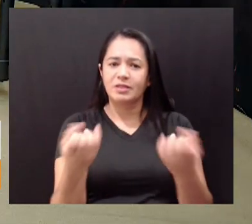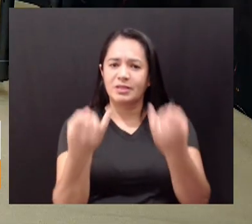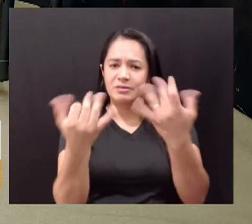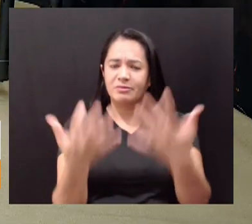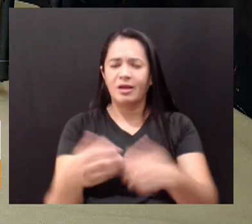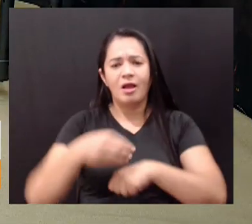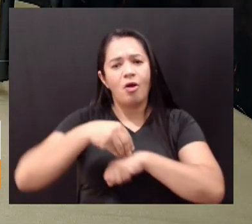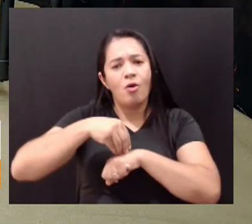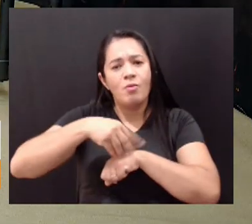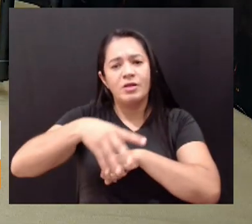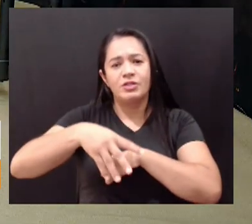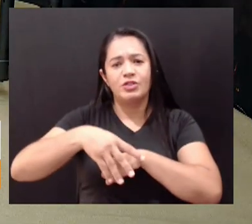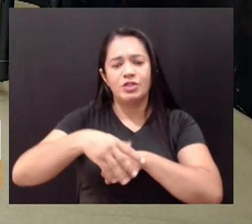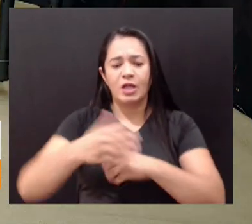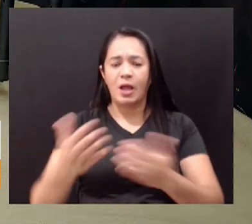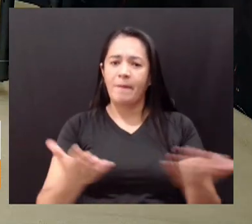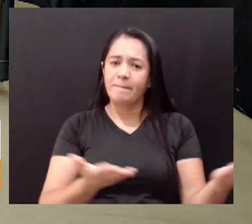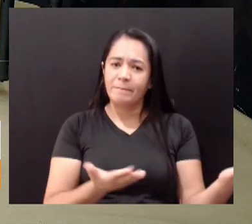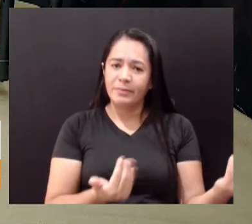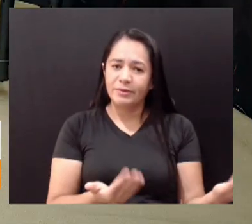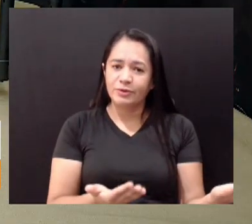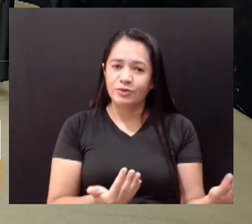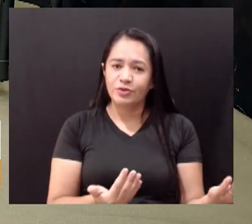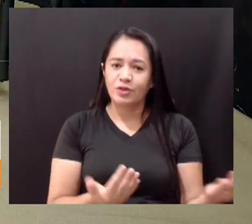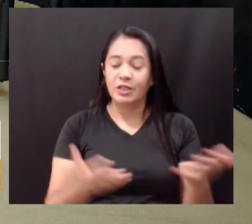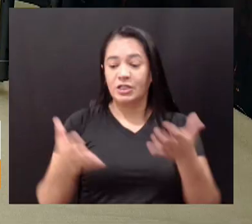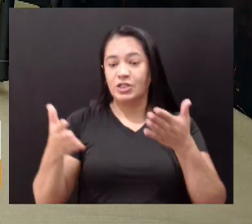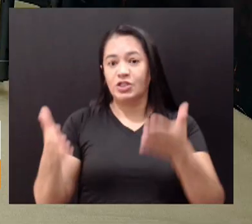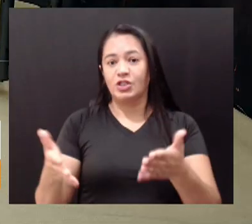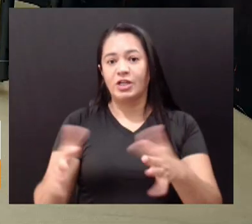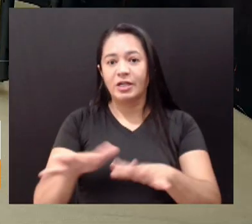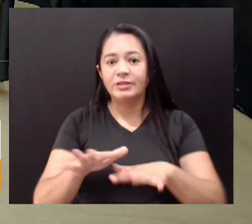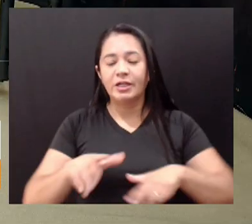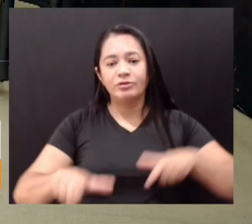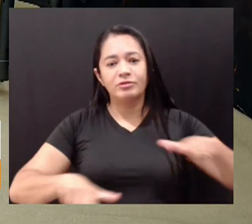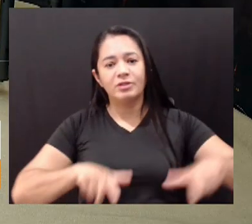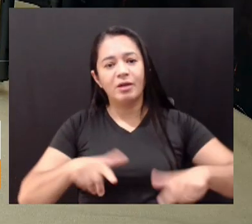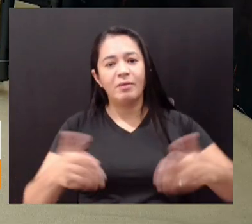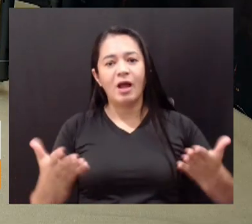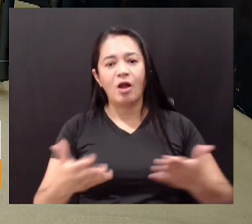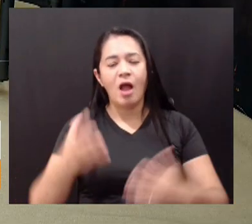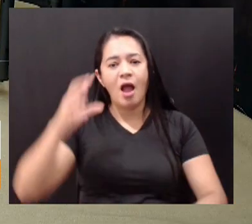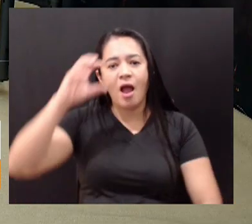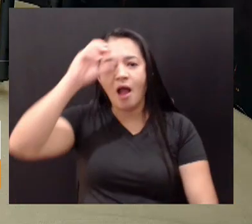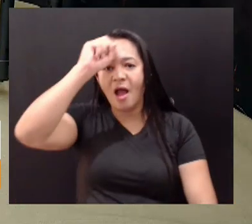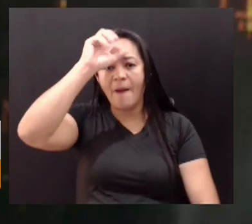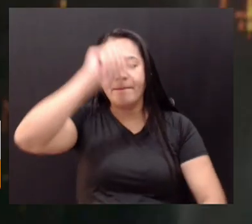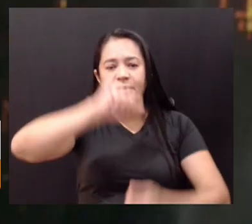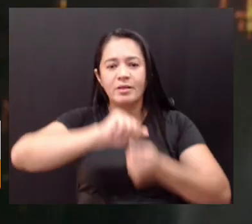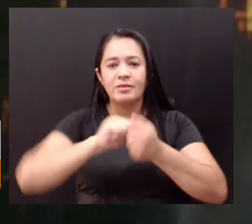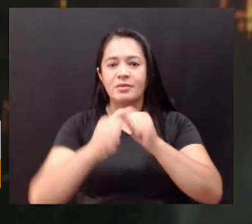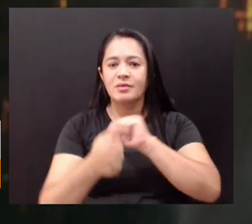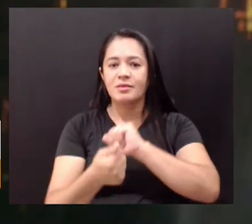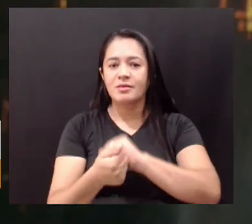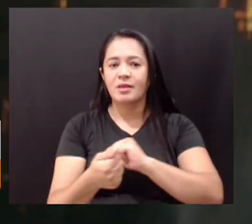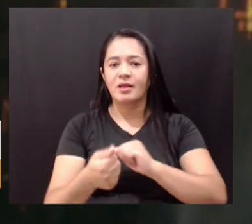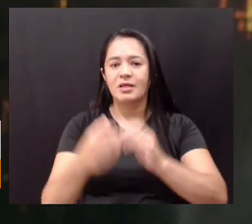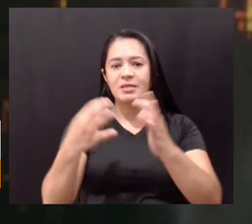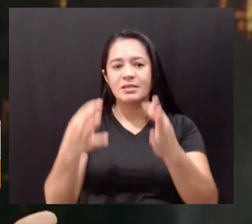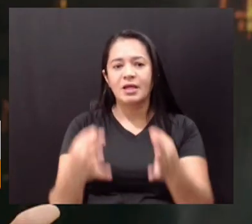para esses jovens que estão chegando no mercado de trabalho, para aprender a adaptação, né, para ter assertividade na